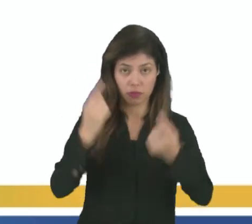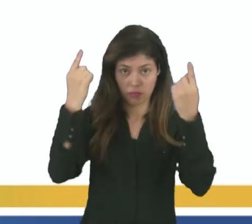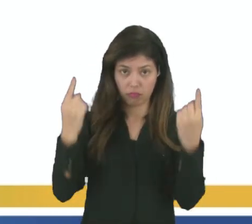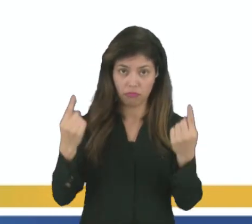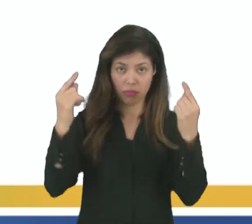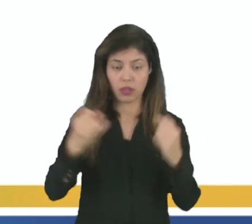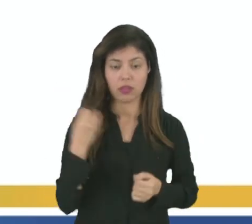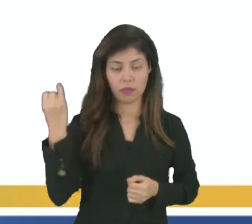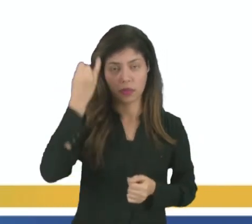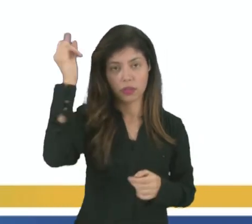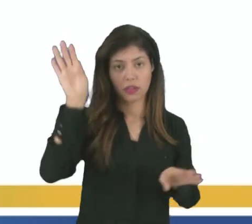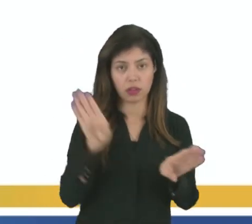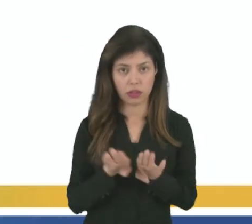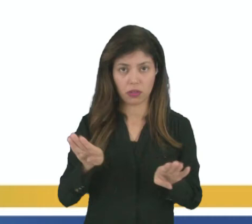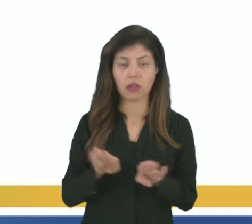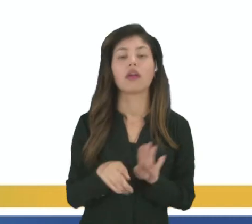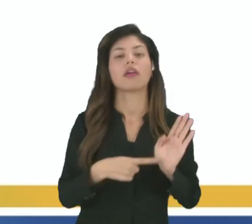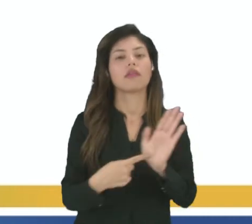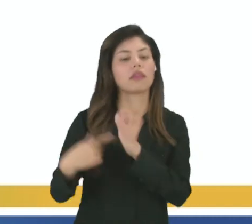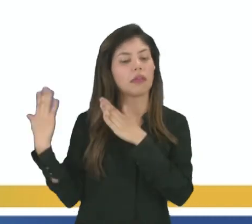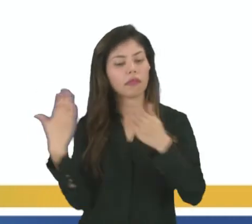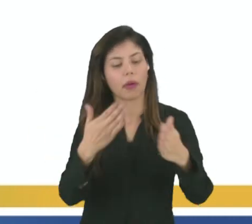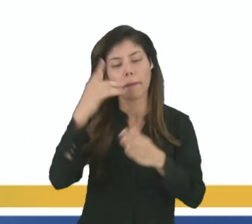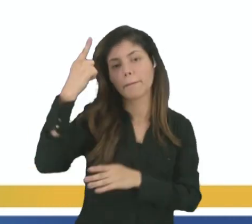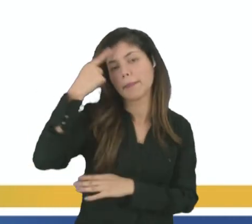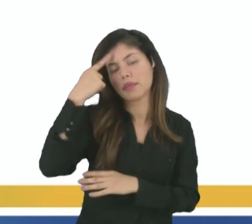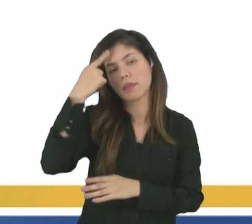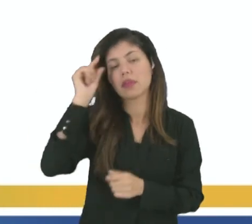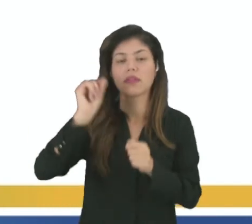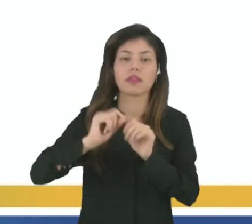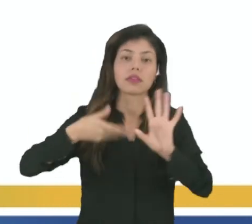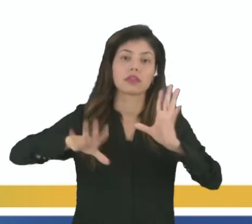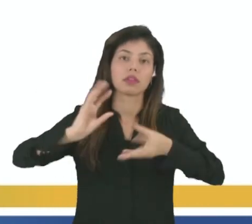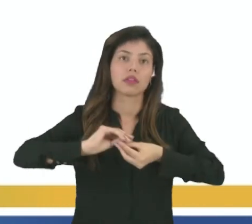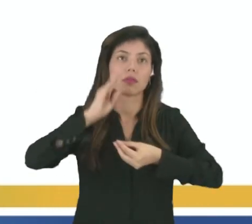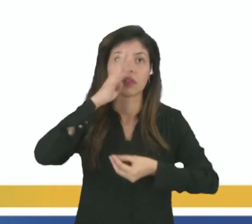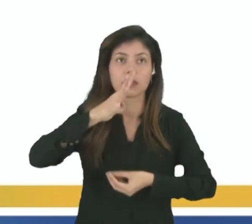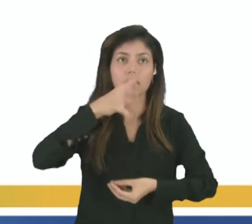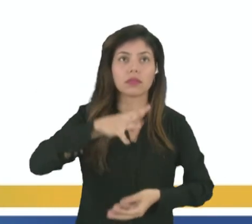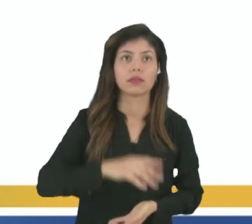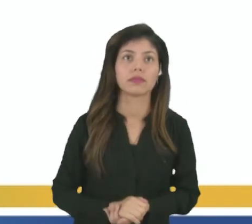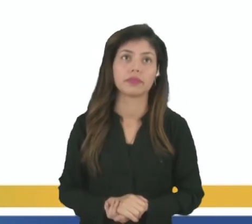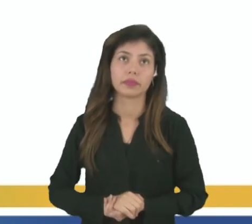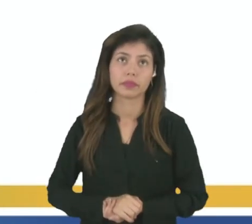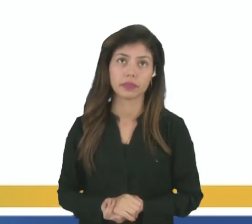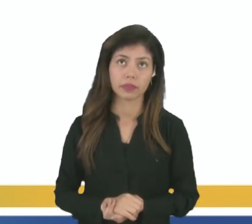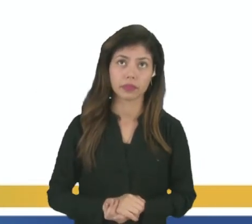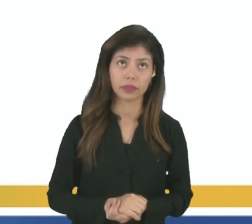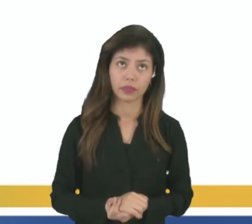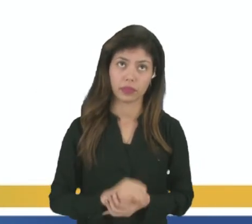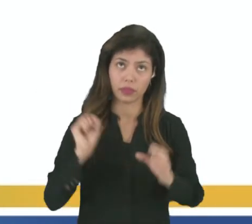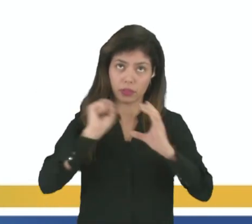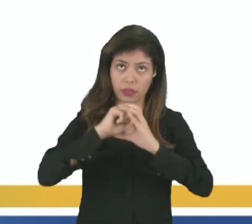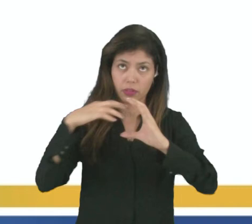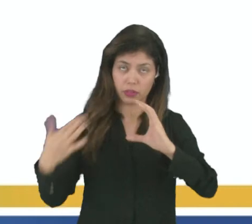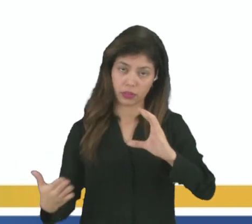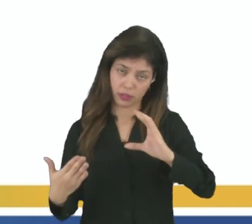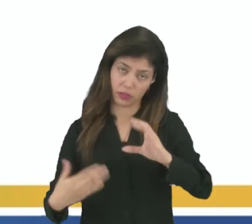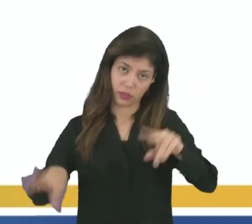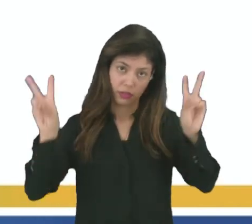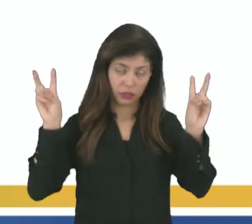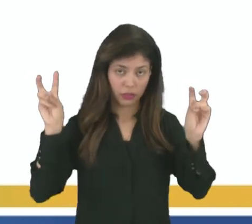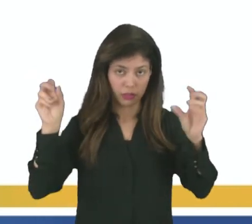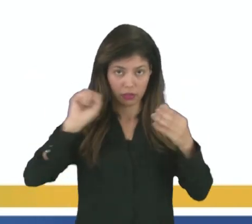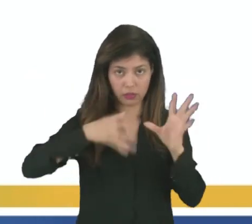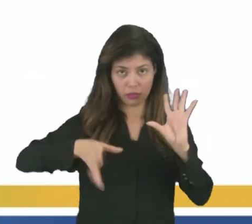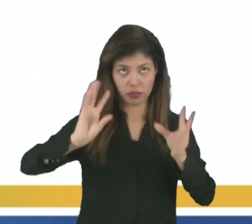questionamentos é muito bom para nortear o seu pensamento ao redigir um resumo crítico. Tá bom? As características principais desse tipo